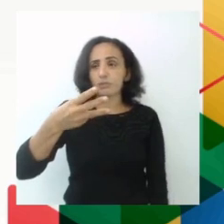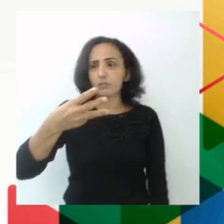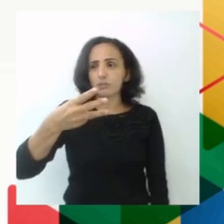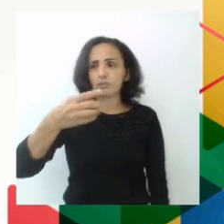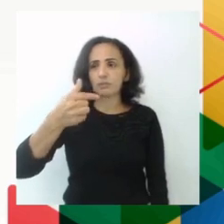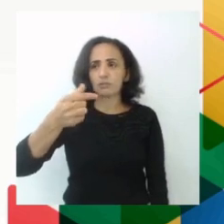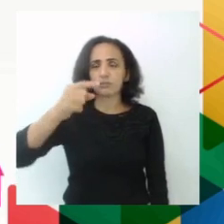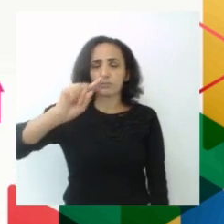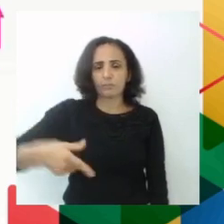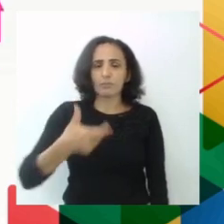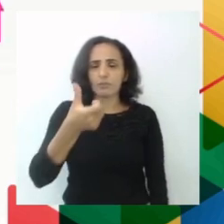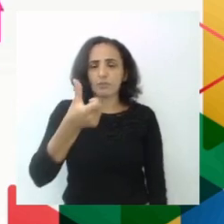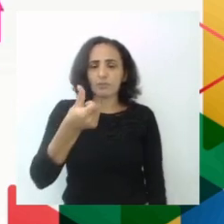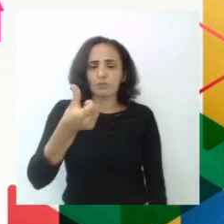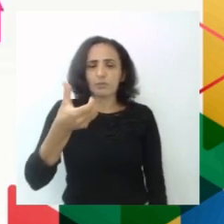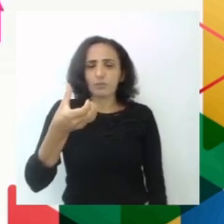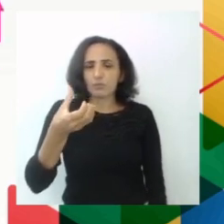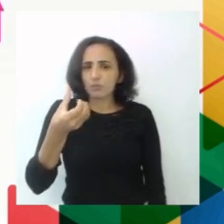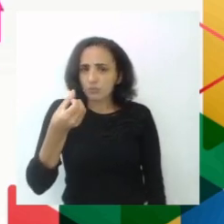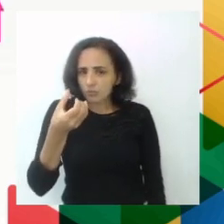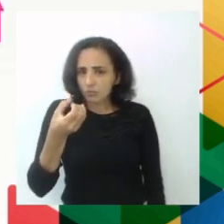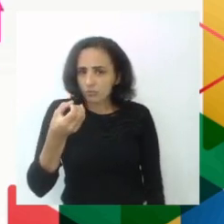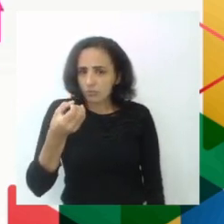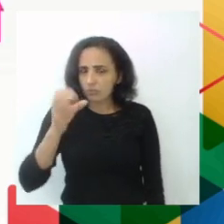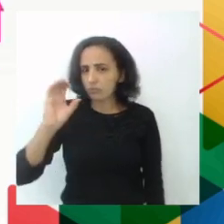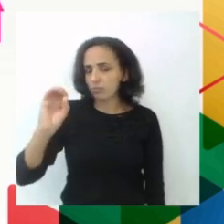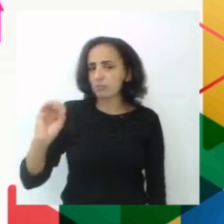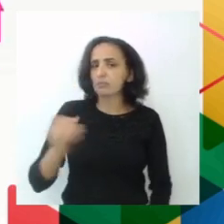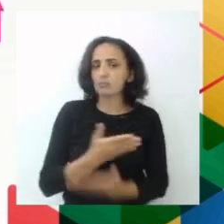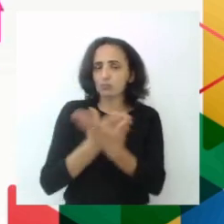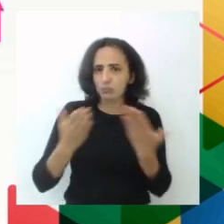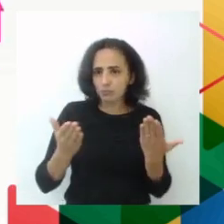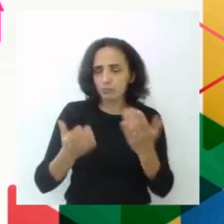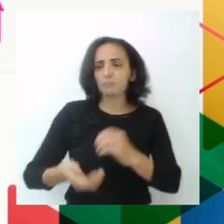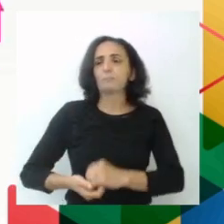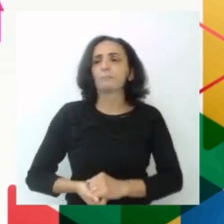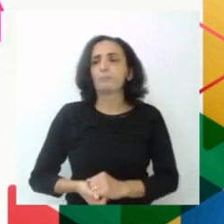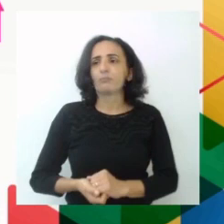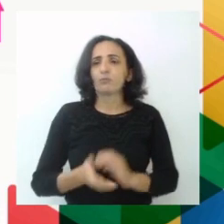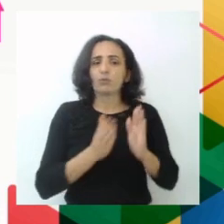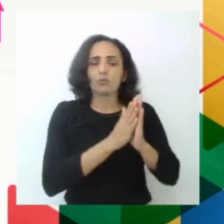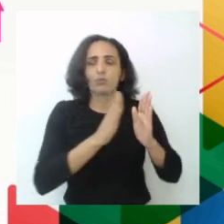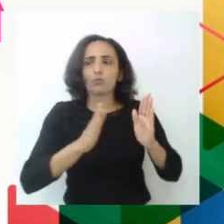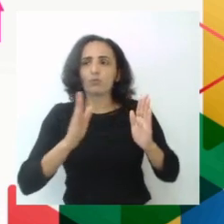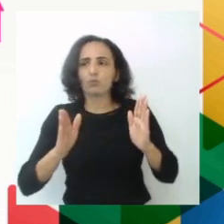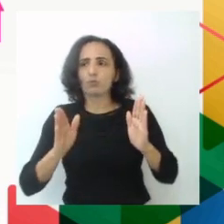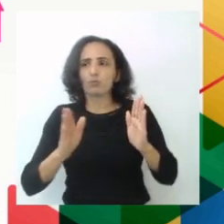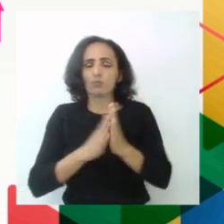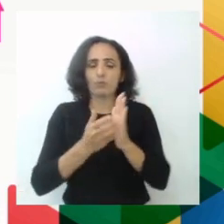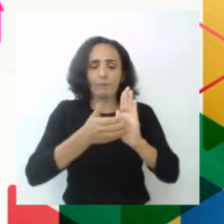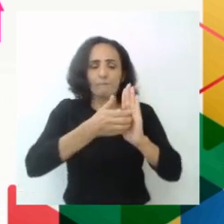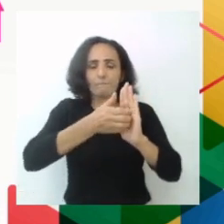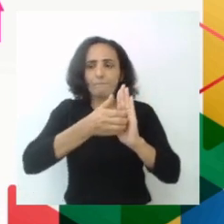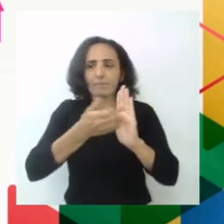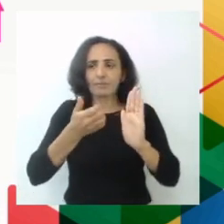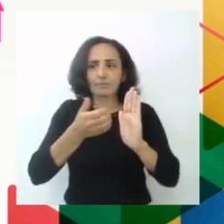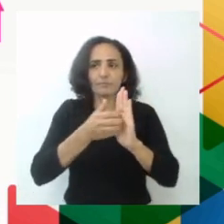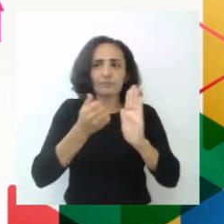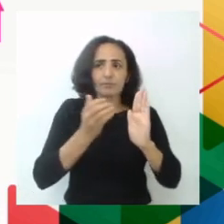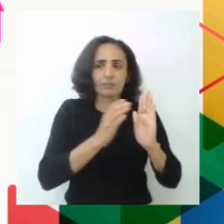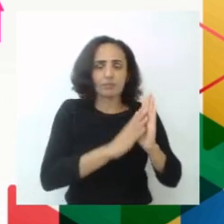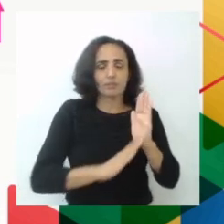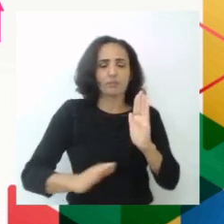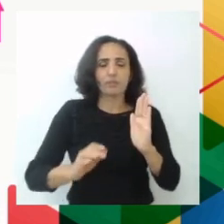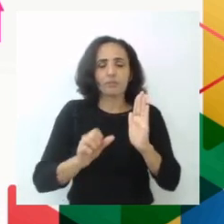132.600. A outra maneira de resolver é você fazer aqui. Como é tirada sem reposição, você faz